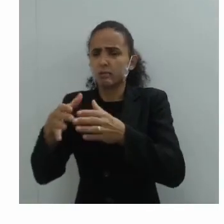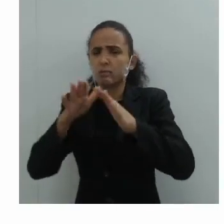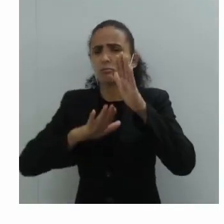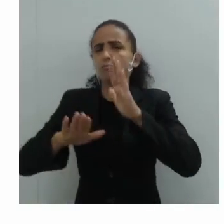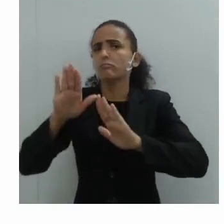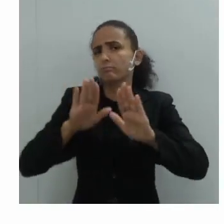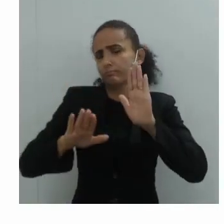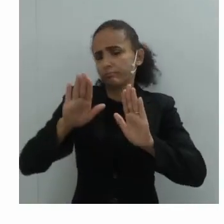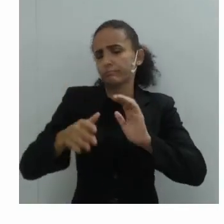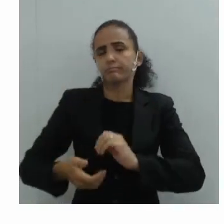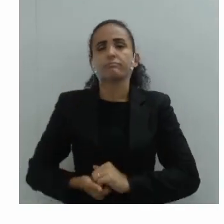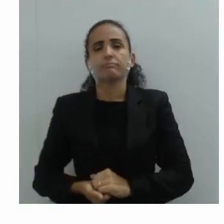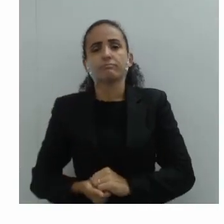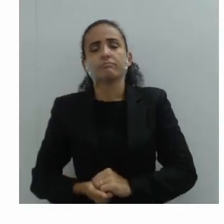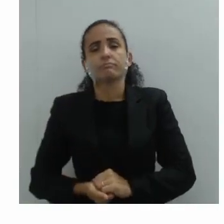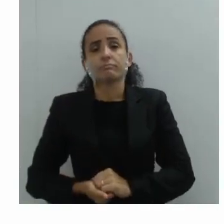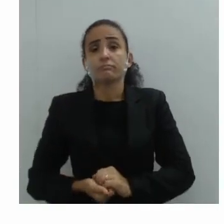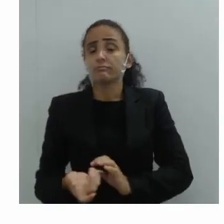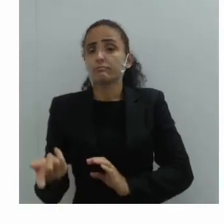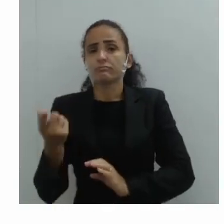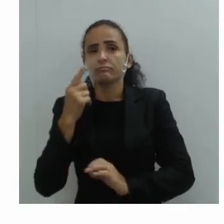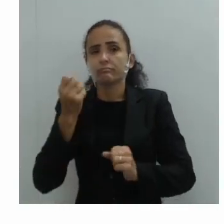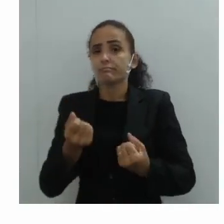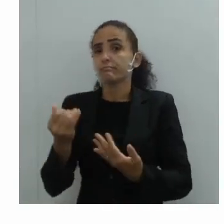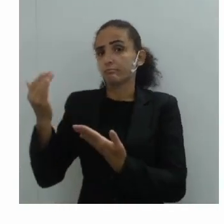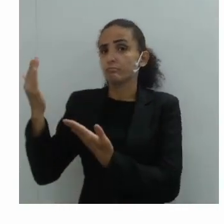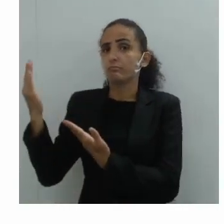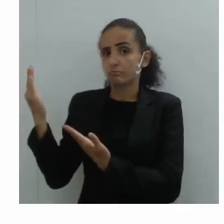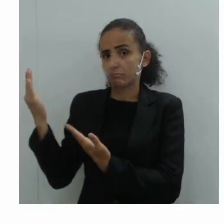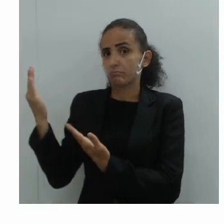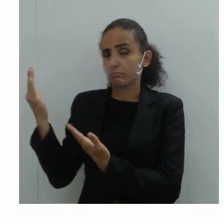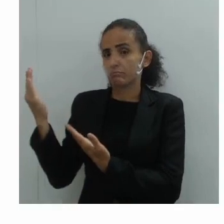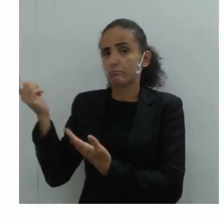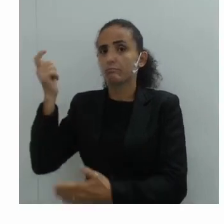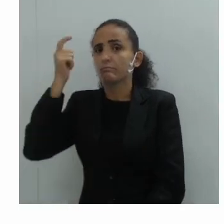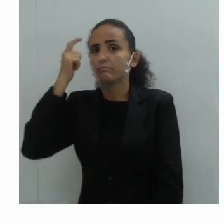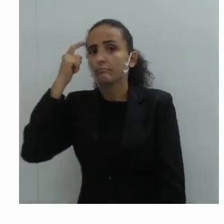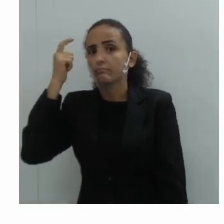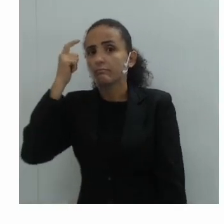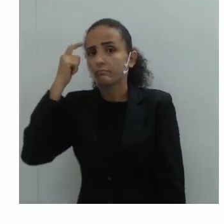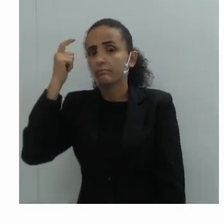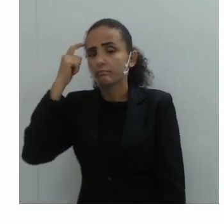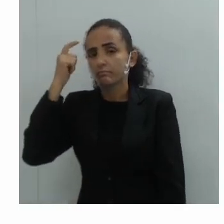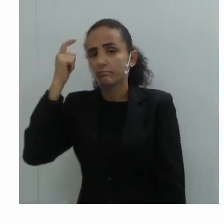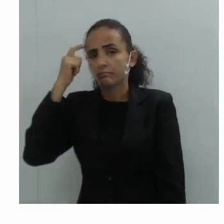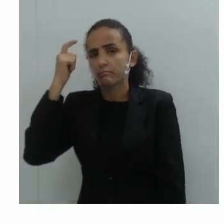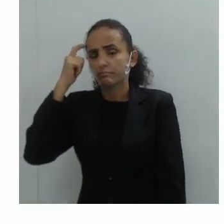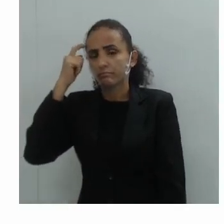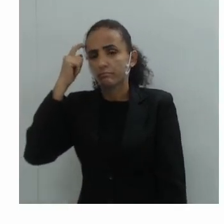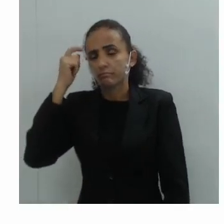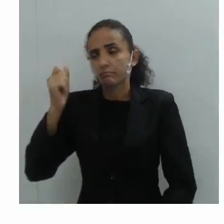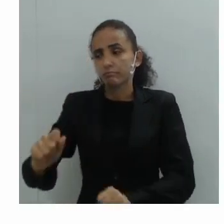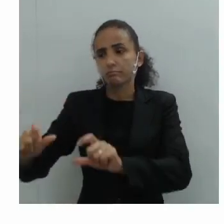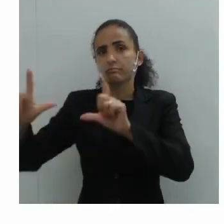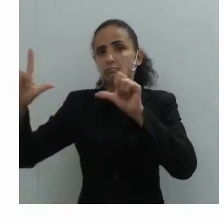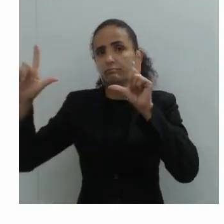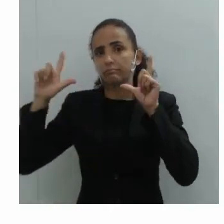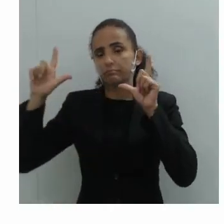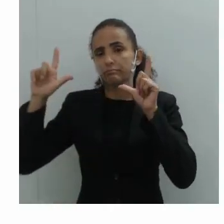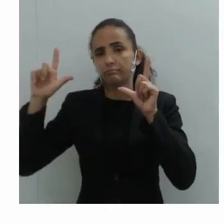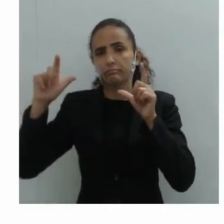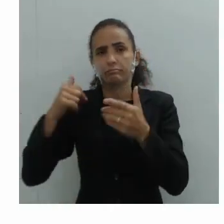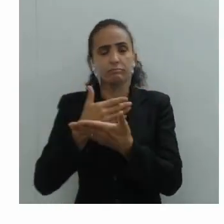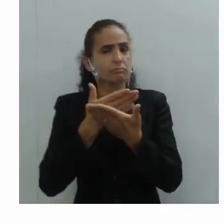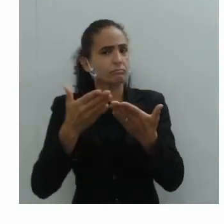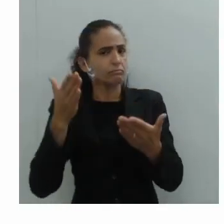morais. Eu trago também para isso, olhem aí, reflitam, certo? Aqui esta imagem que trago para